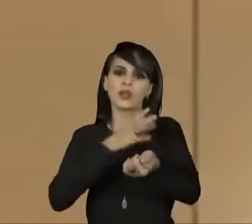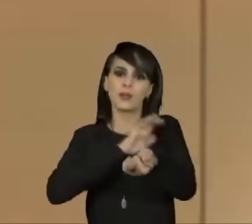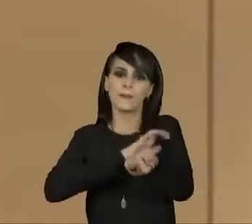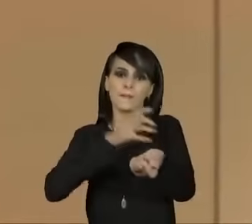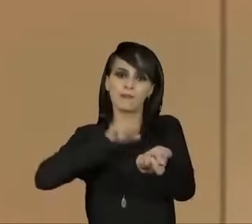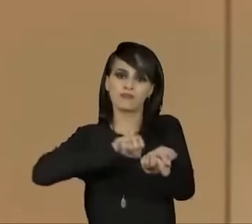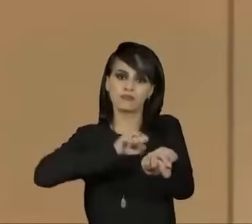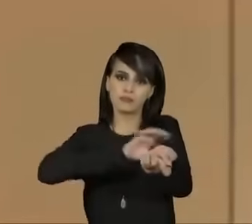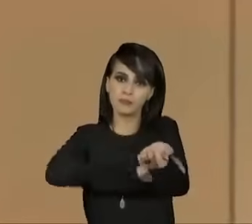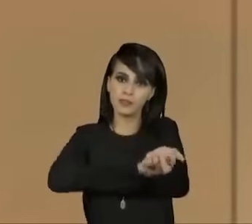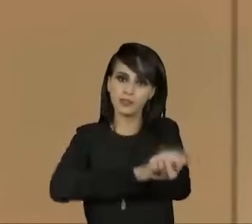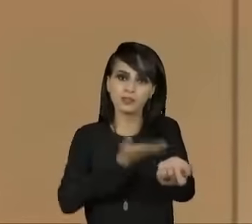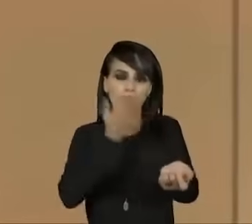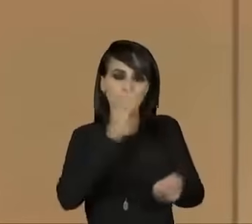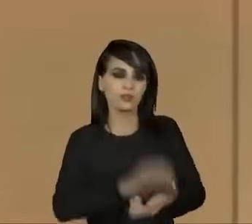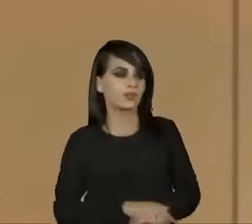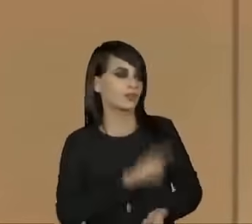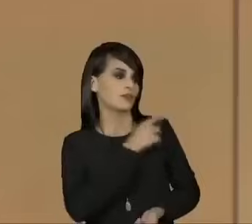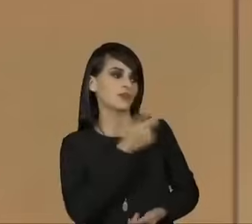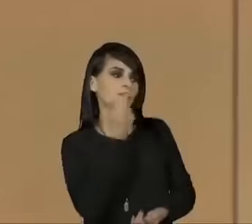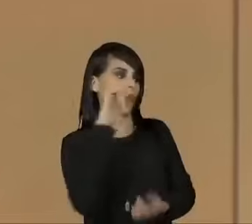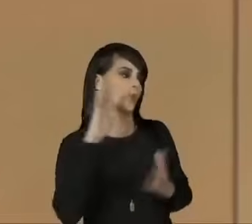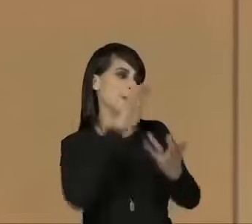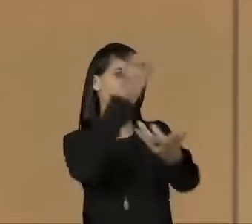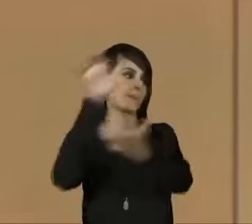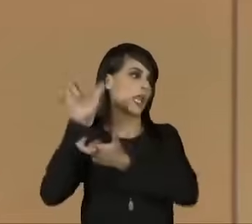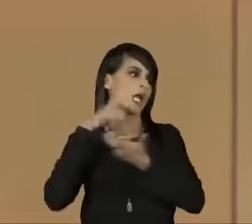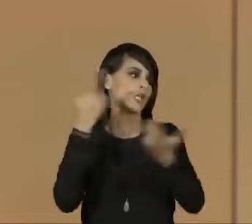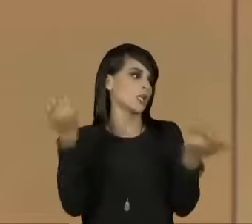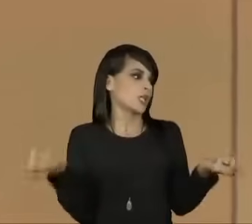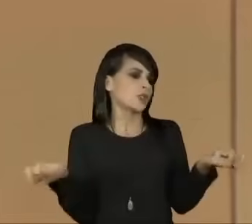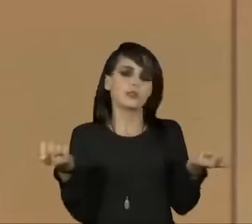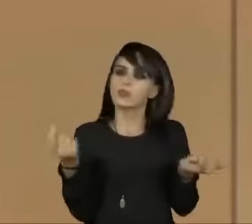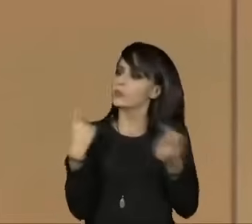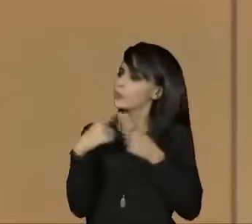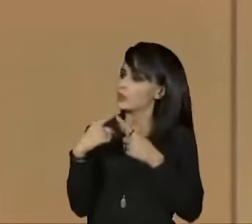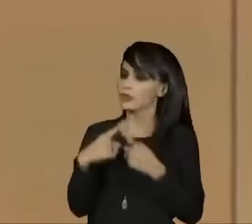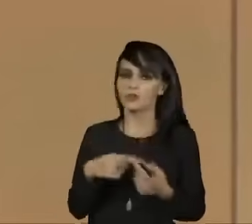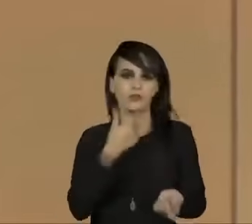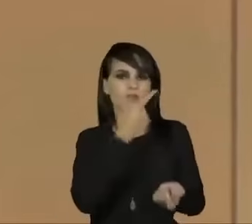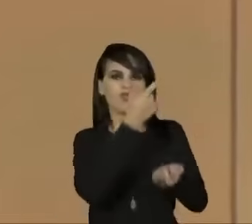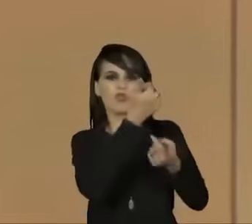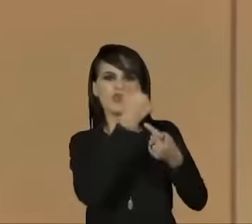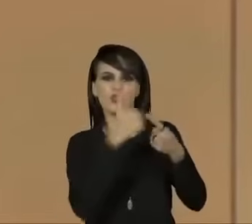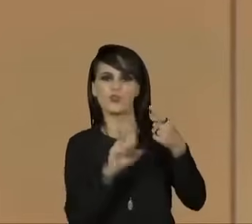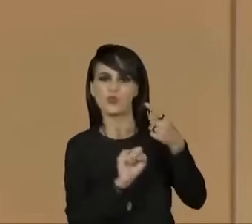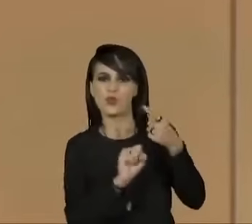ele falou tu é de outro planeta cabuco eu falei por 12